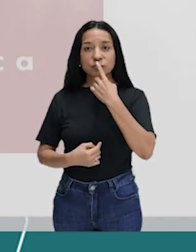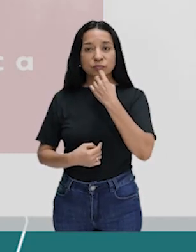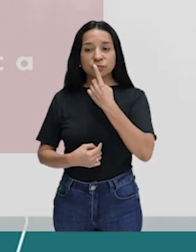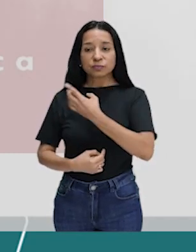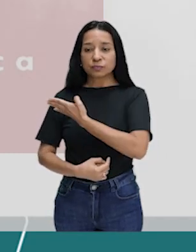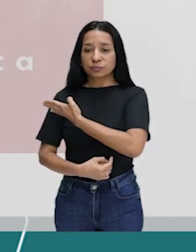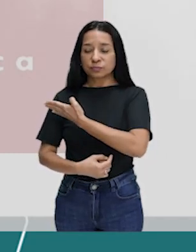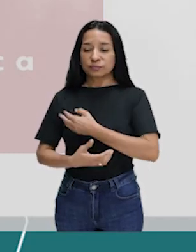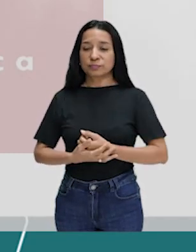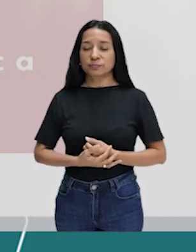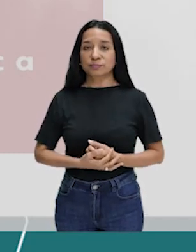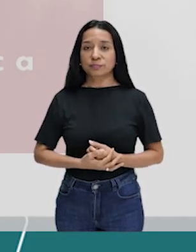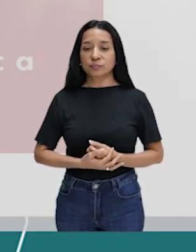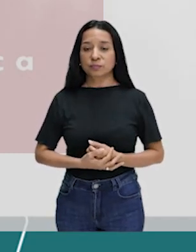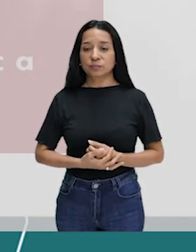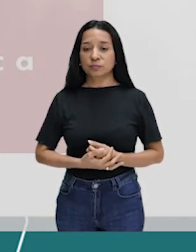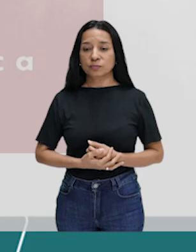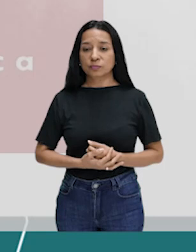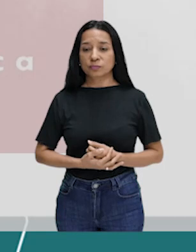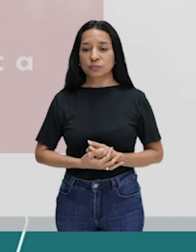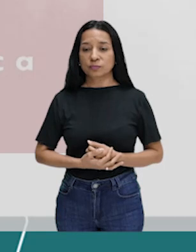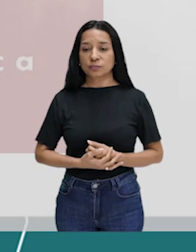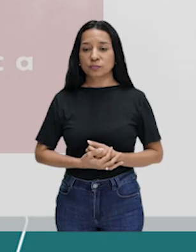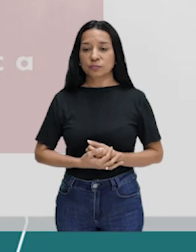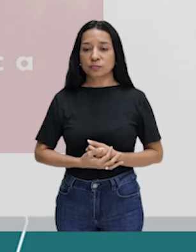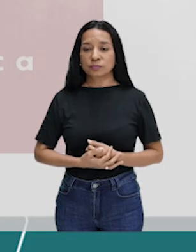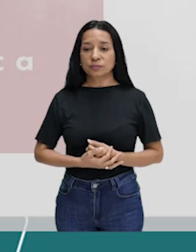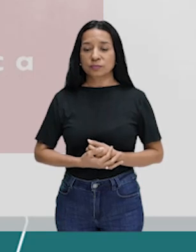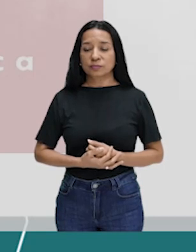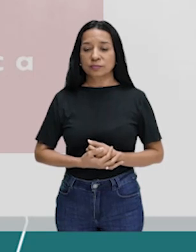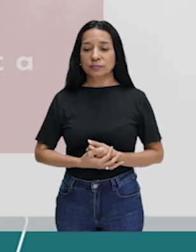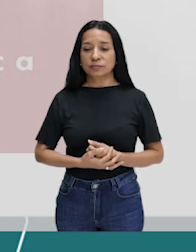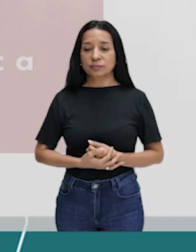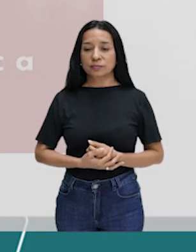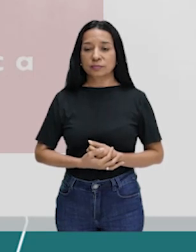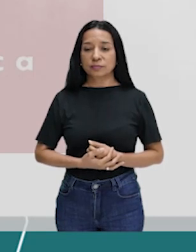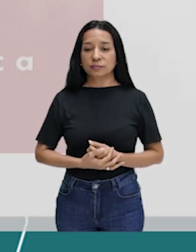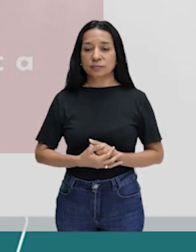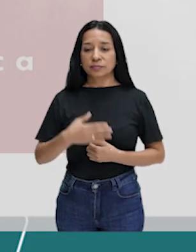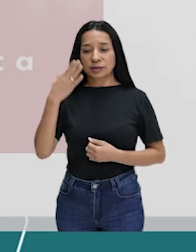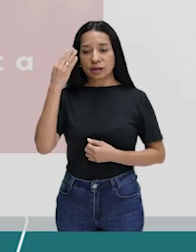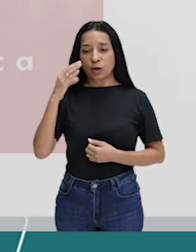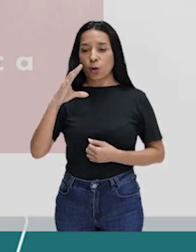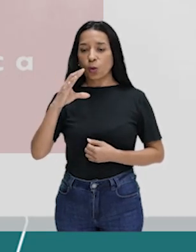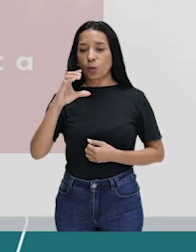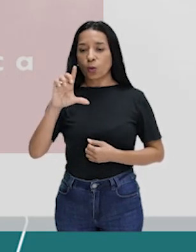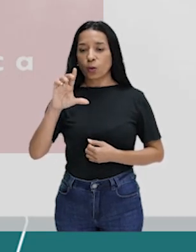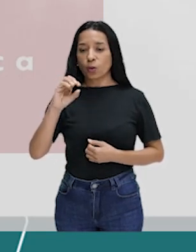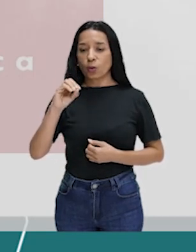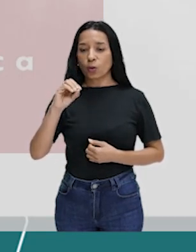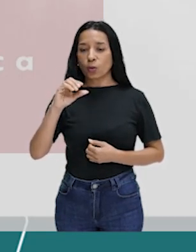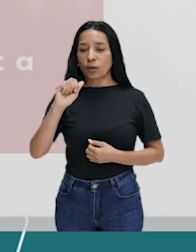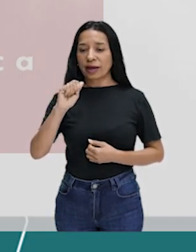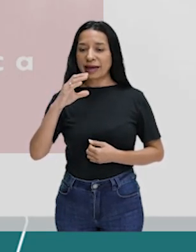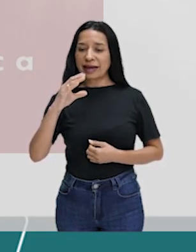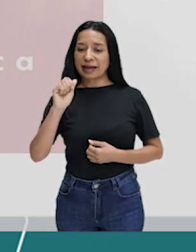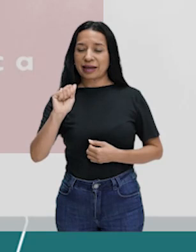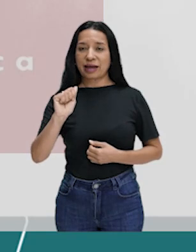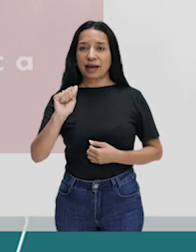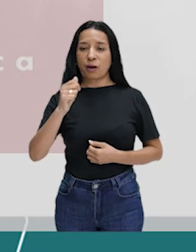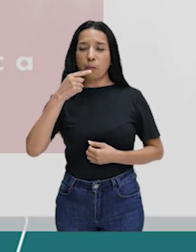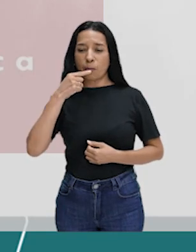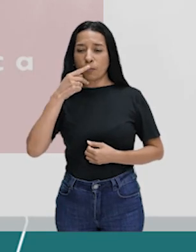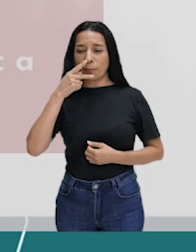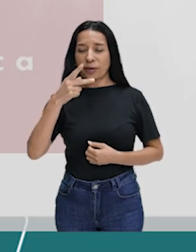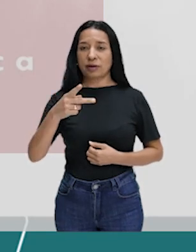babe cola, caco, caco, cola, cloaca. Você sabe o que é cloaca, né? É um palavrão.